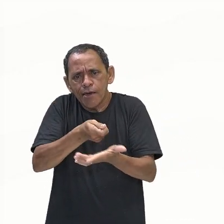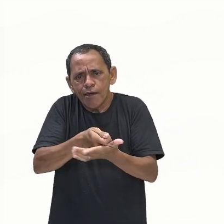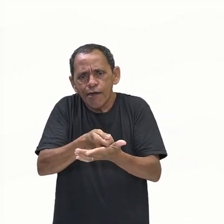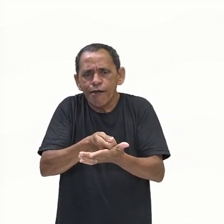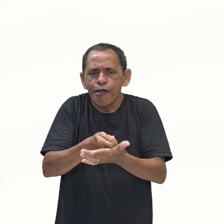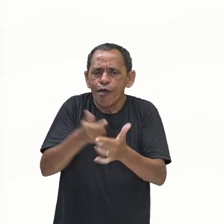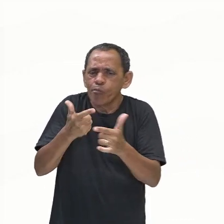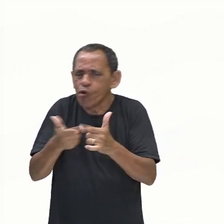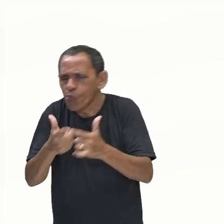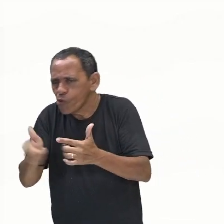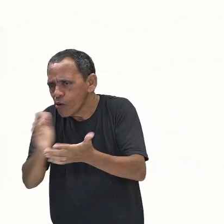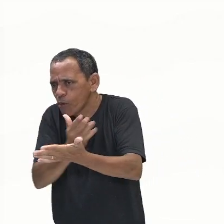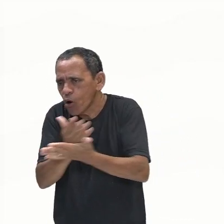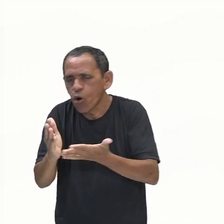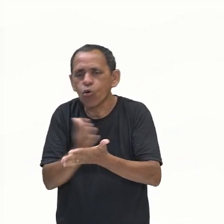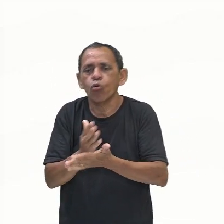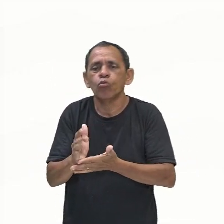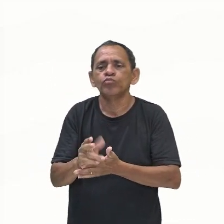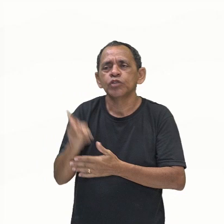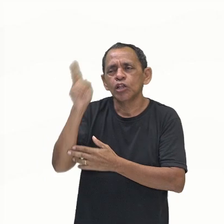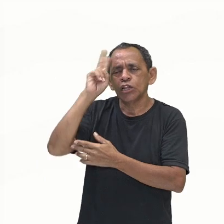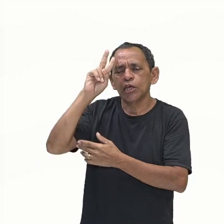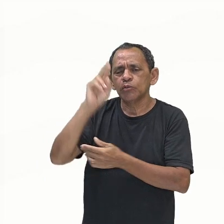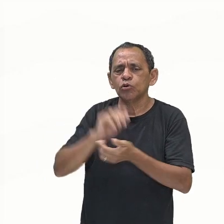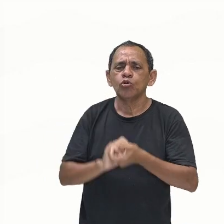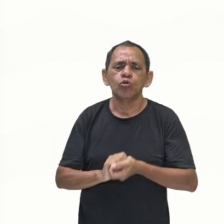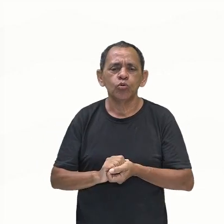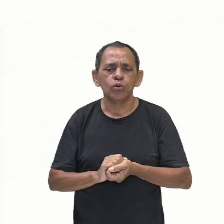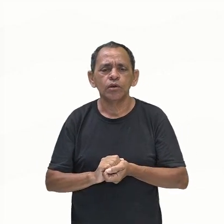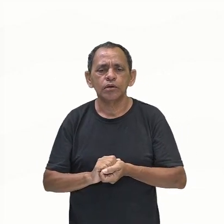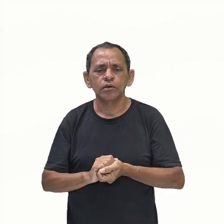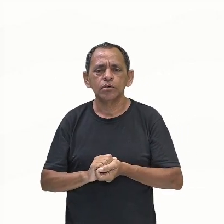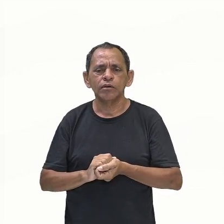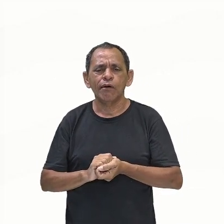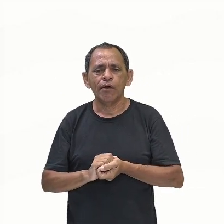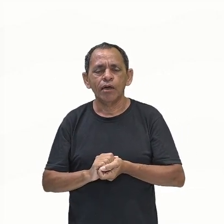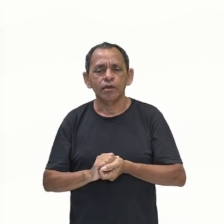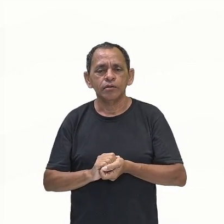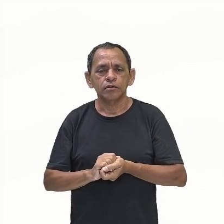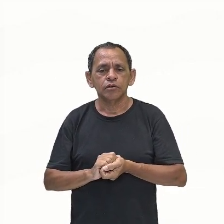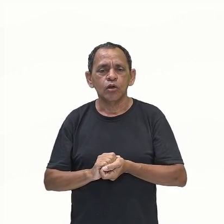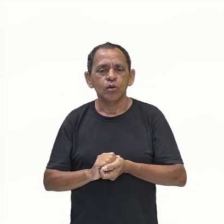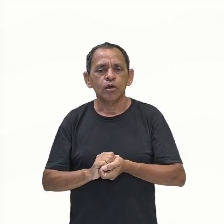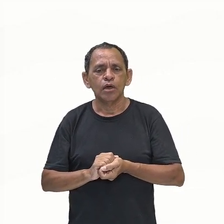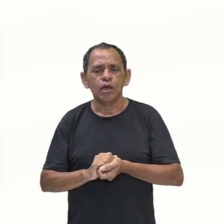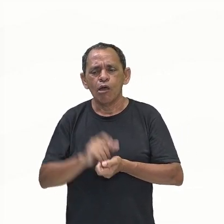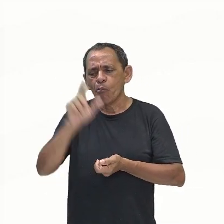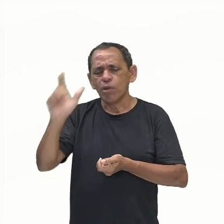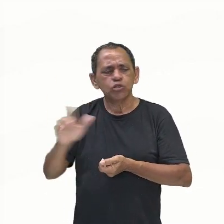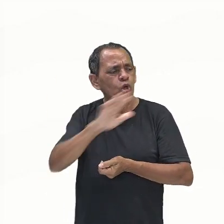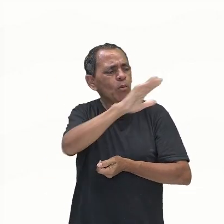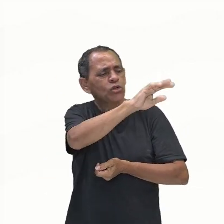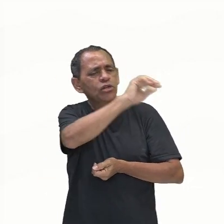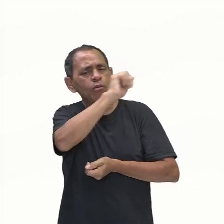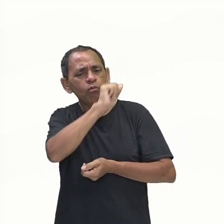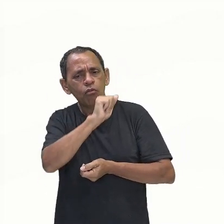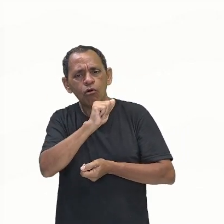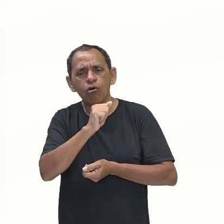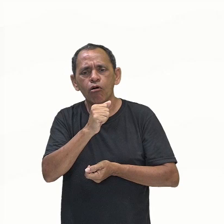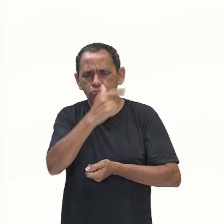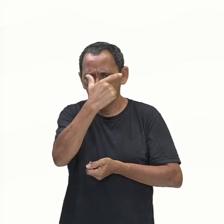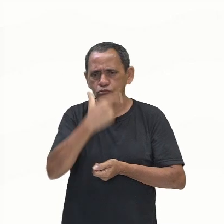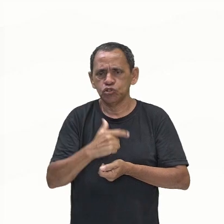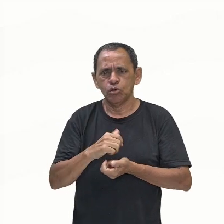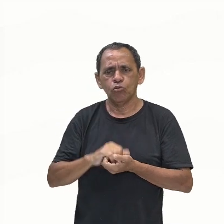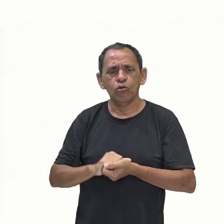Eu me lembro de uma vez que alguém me chamou para verificar qual seria a melhor possibilidade locacional